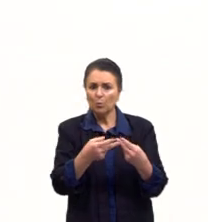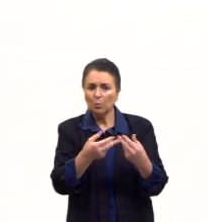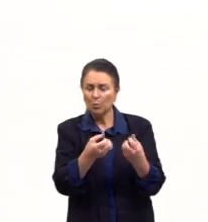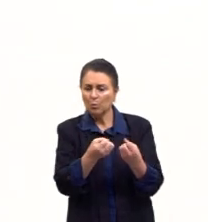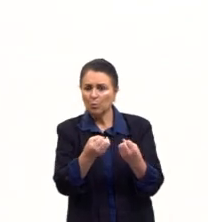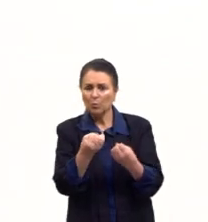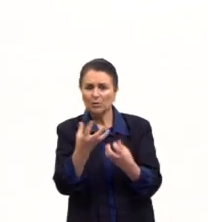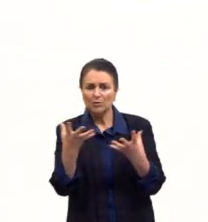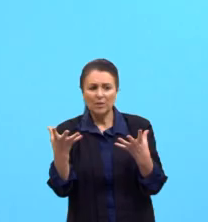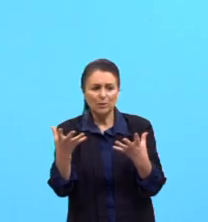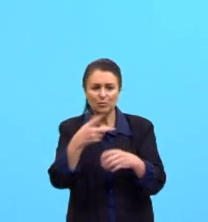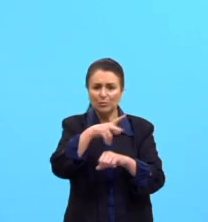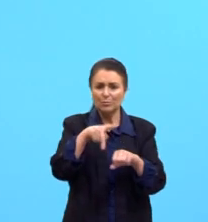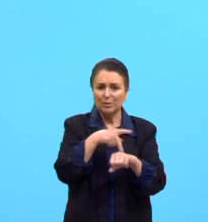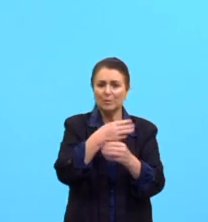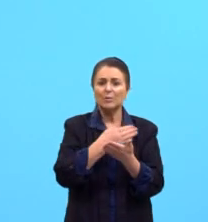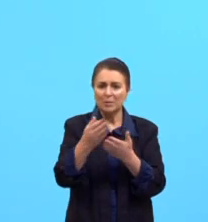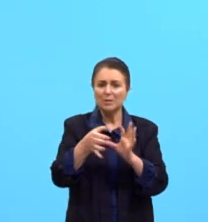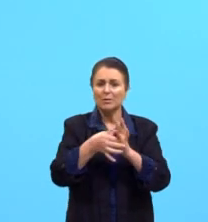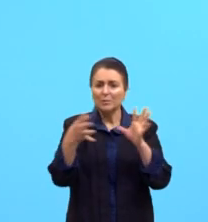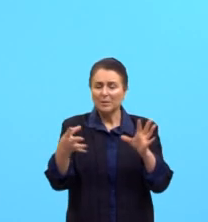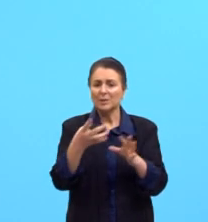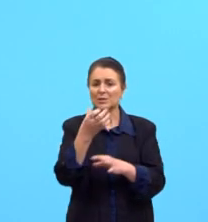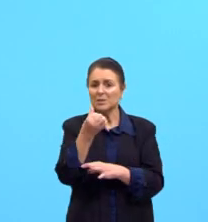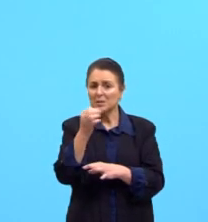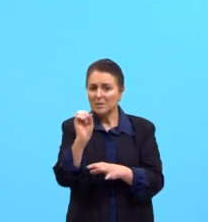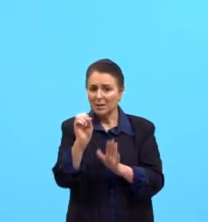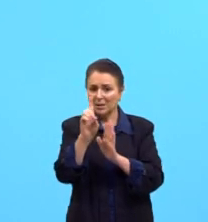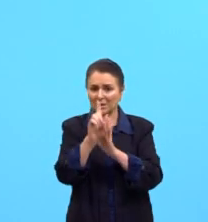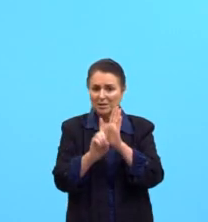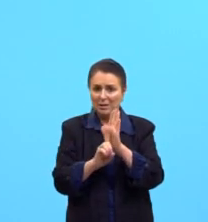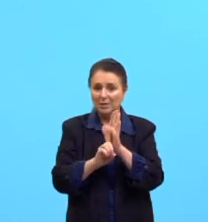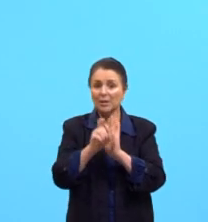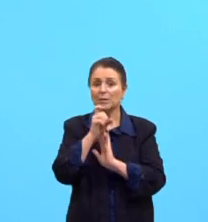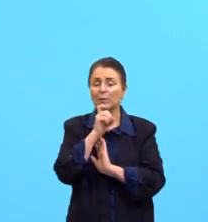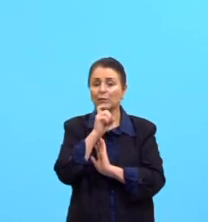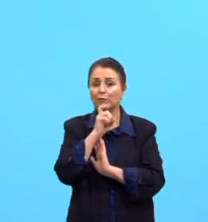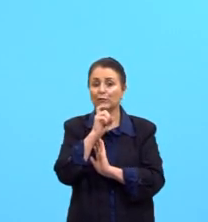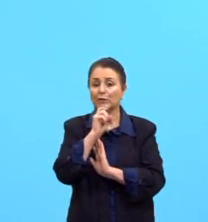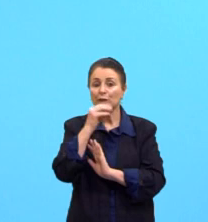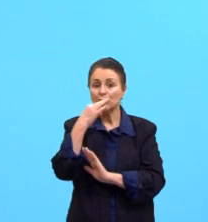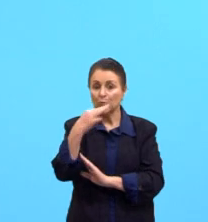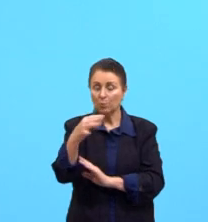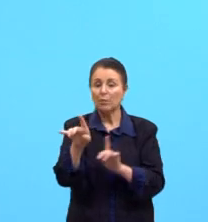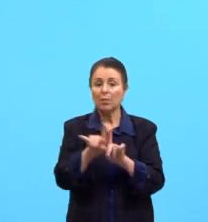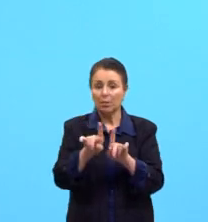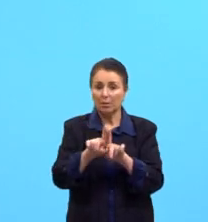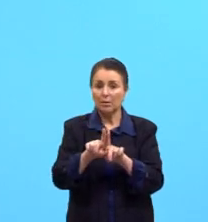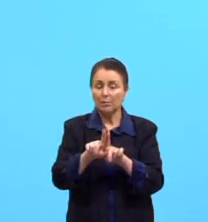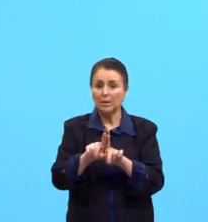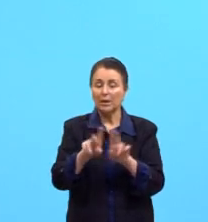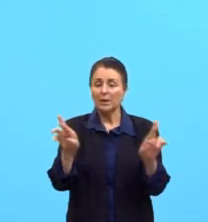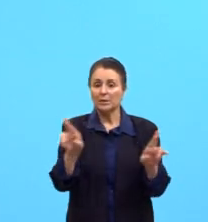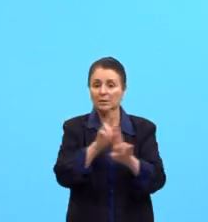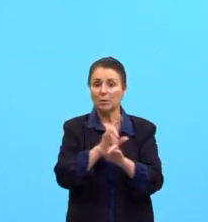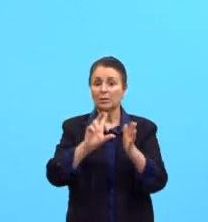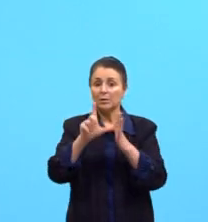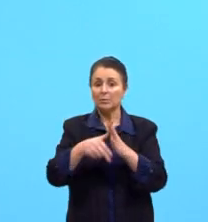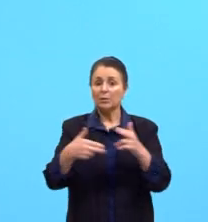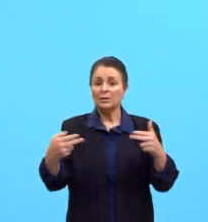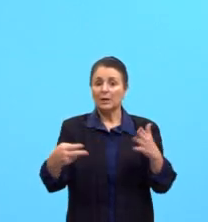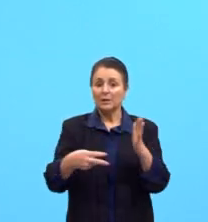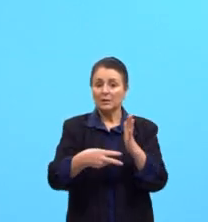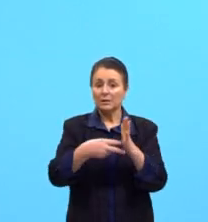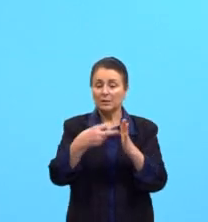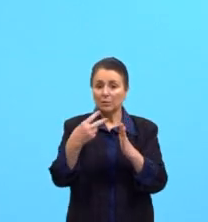países é a partir de 60 tá E aí o alguns após 60 e os verdinhos Então essa é a relação né após a Segunda Guerra Mundial